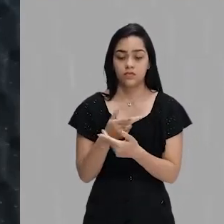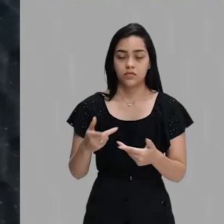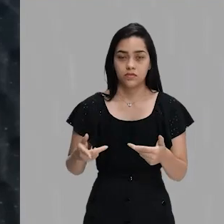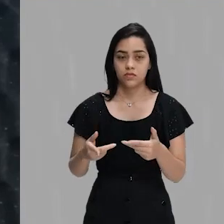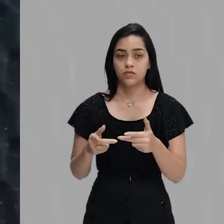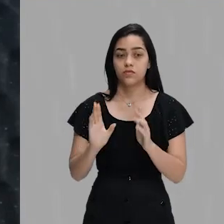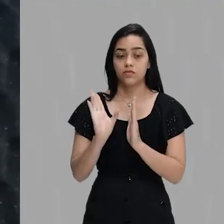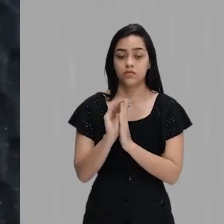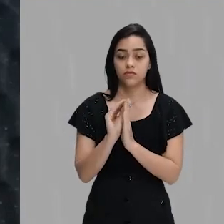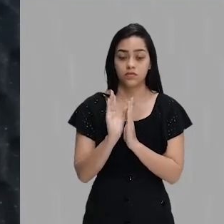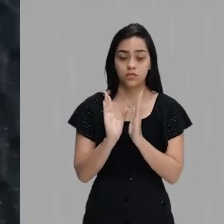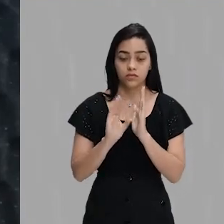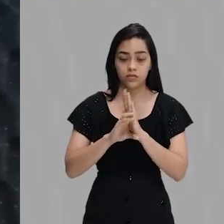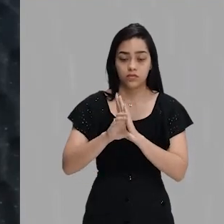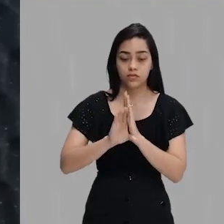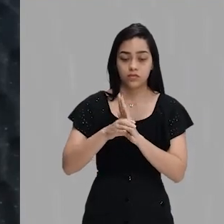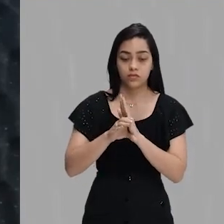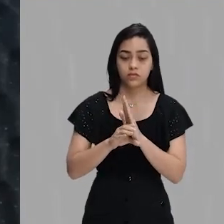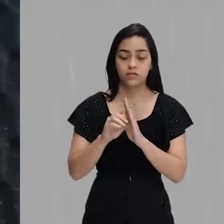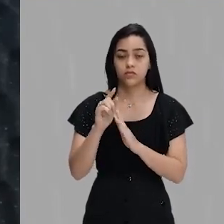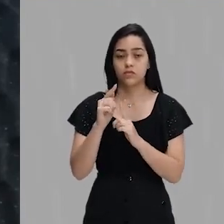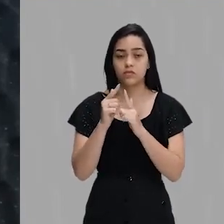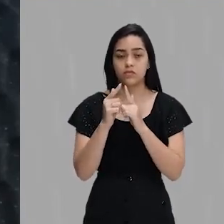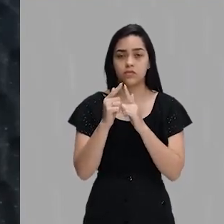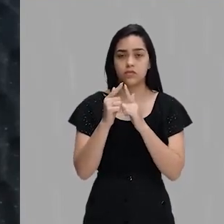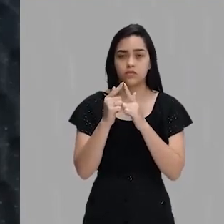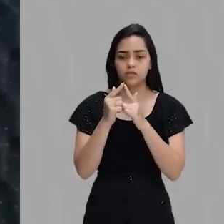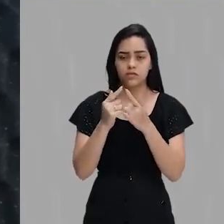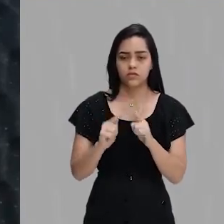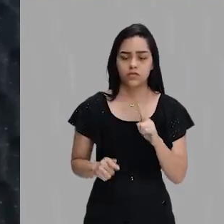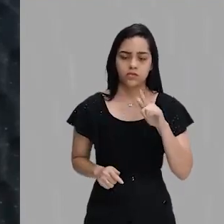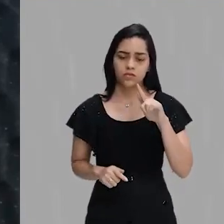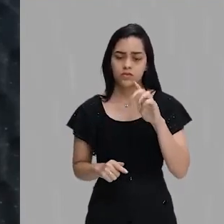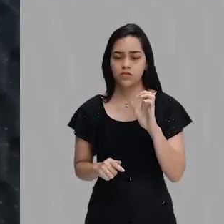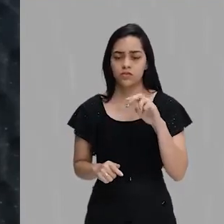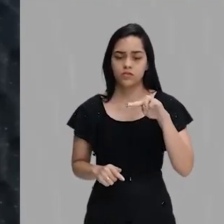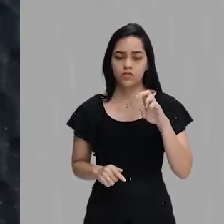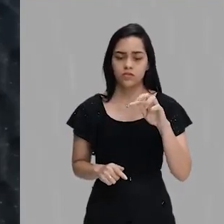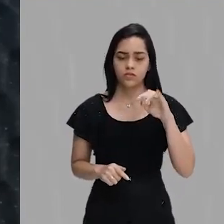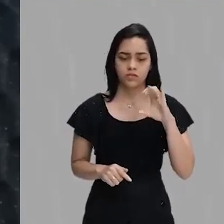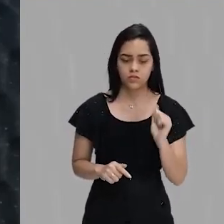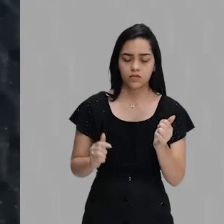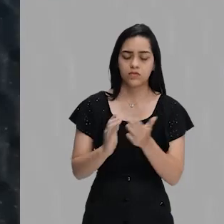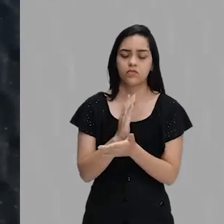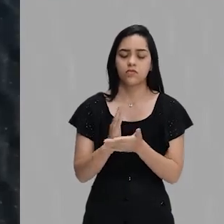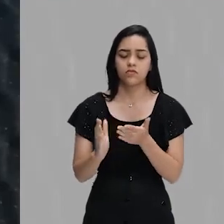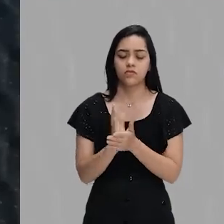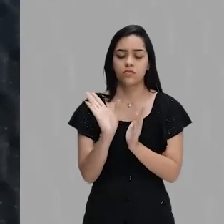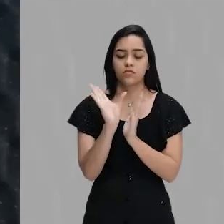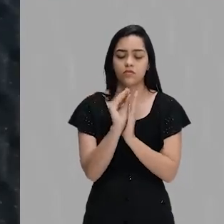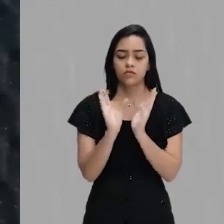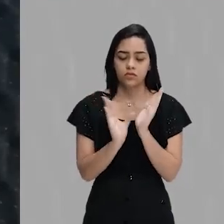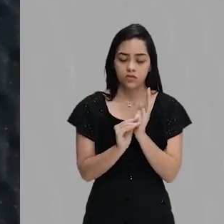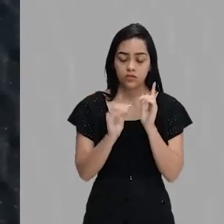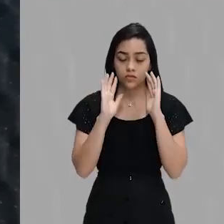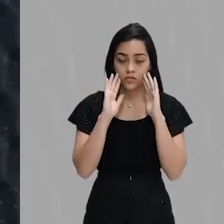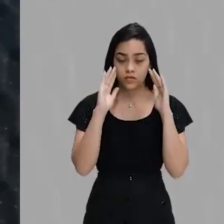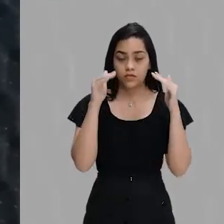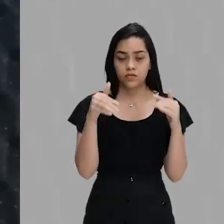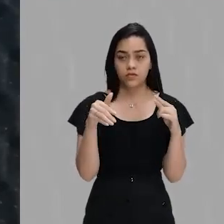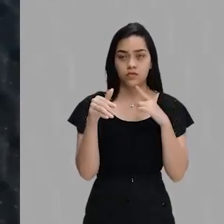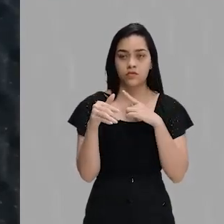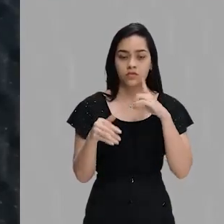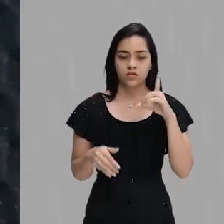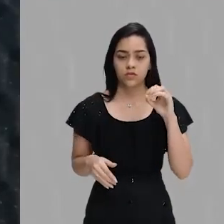da genética. Porque na genética nós lançamos mão aqui de alguns conhecimentos, de alguns conteúdos voltados